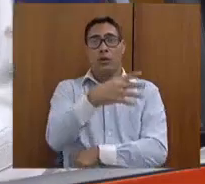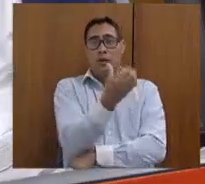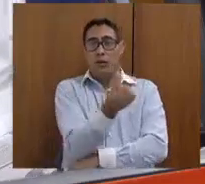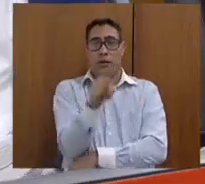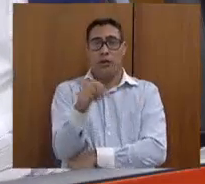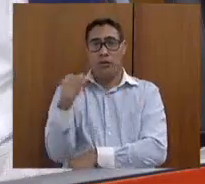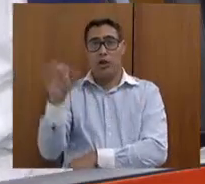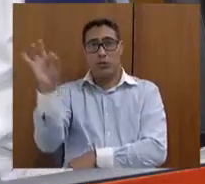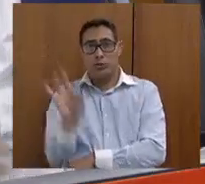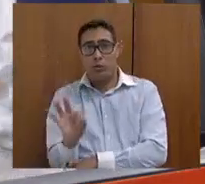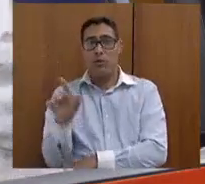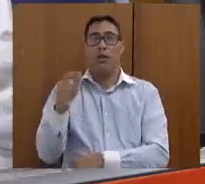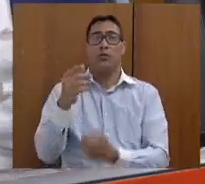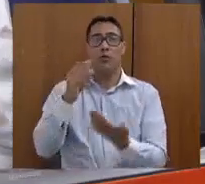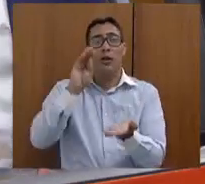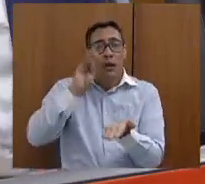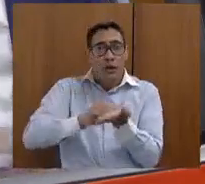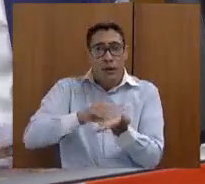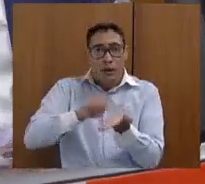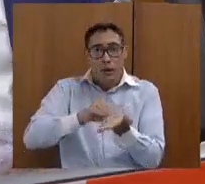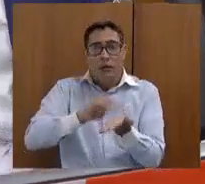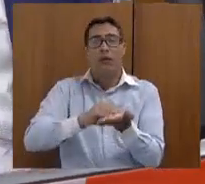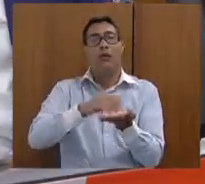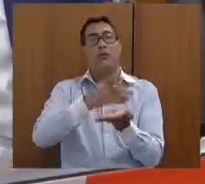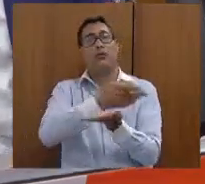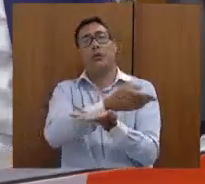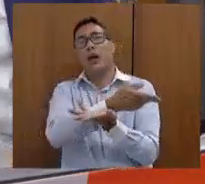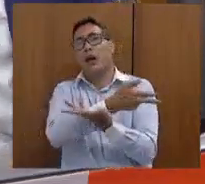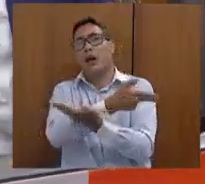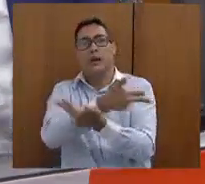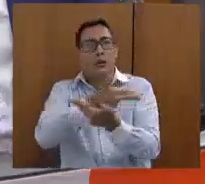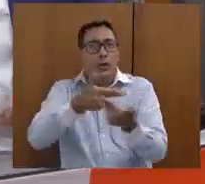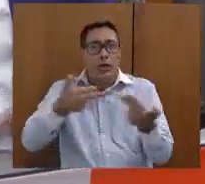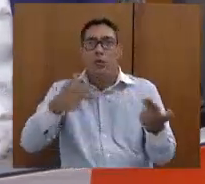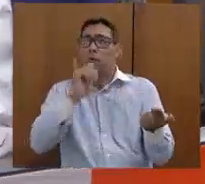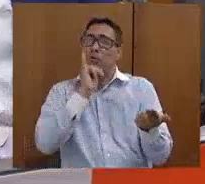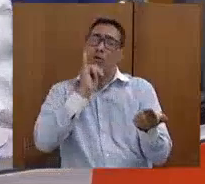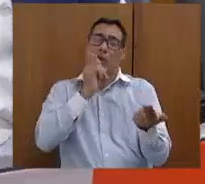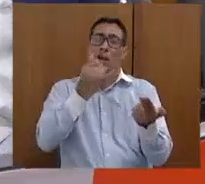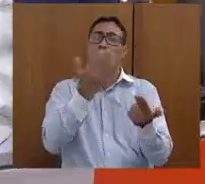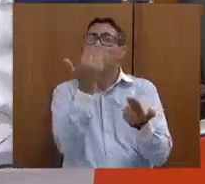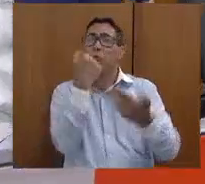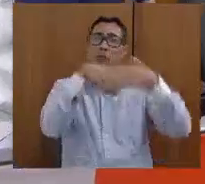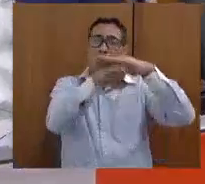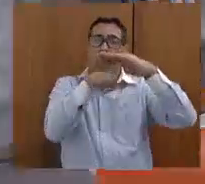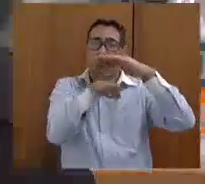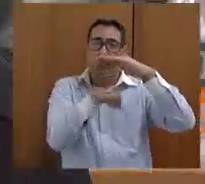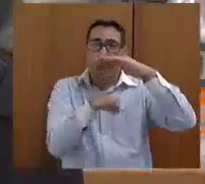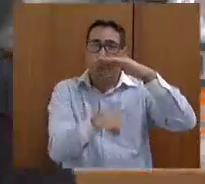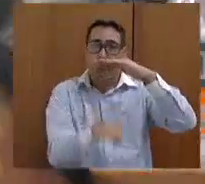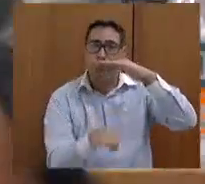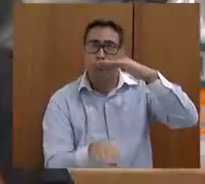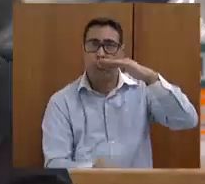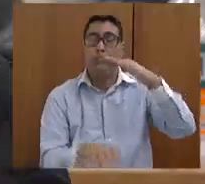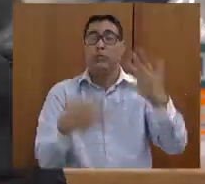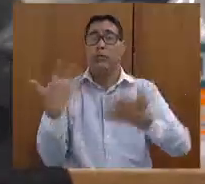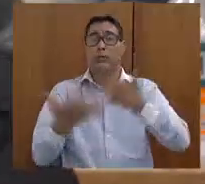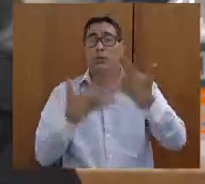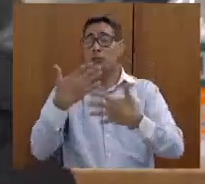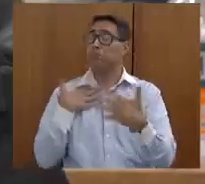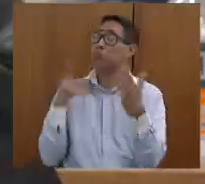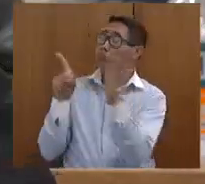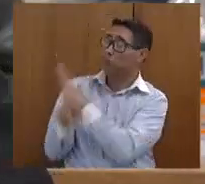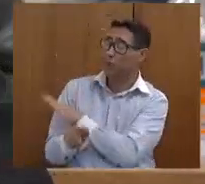46,7%, inadequações das dispensa relacionadas ao armazenamento de alimentos então a minha pergunta é